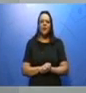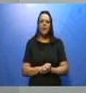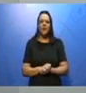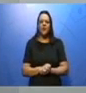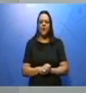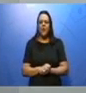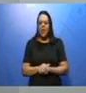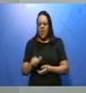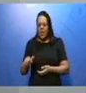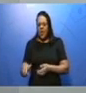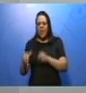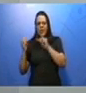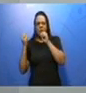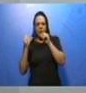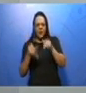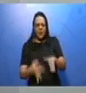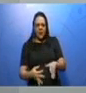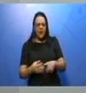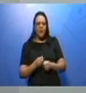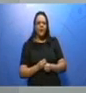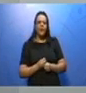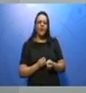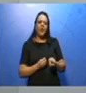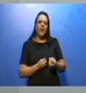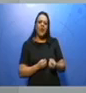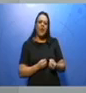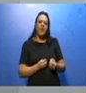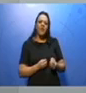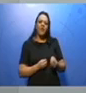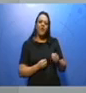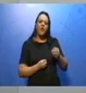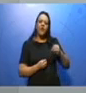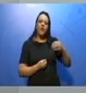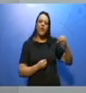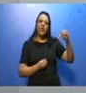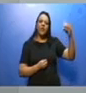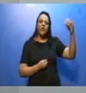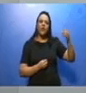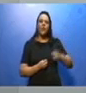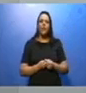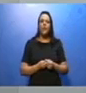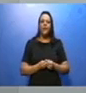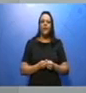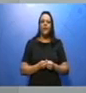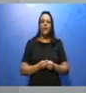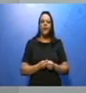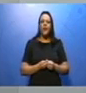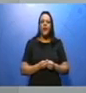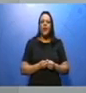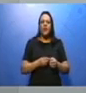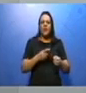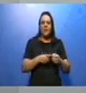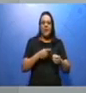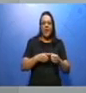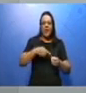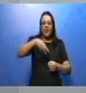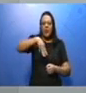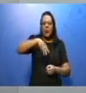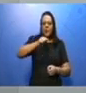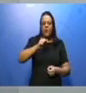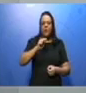ele foi para Machu Picchu, certo? E aqui então, aí uma imagem de Machu Picchu, ele tinha viajado durante dias caminhando